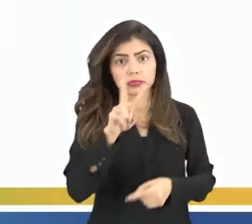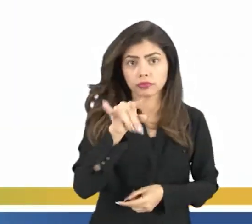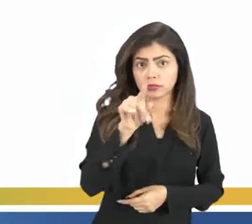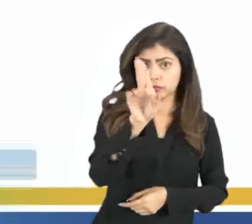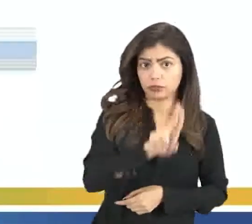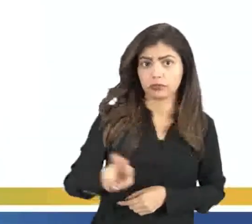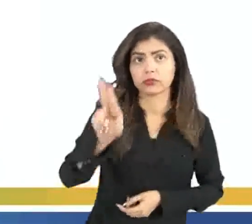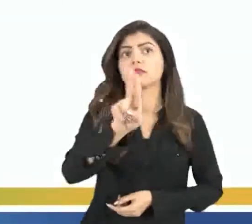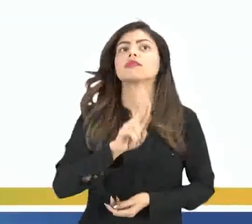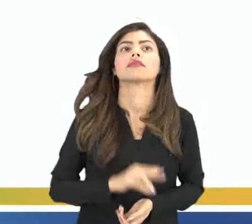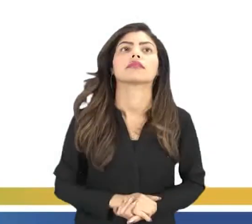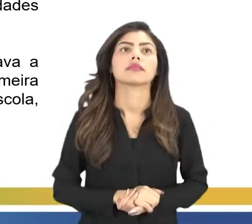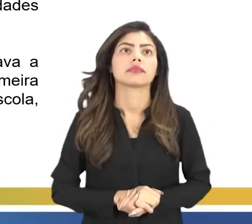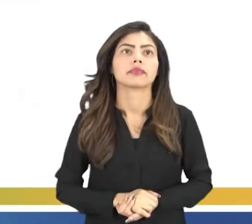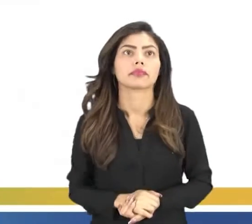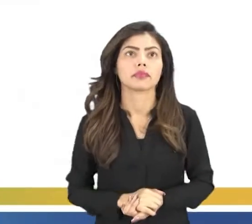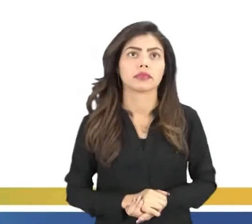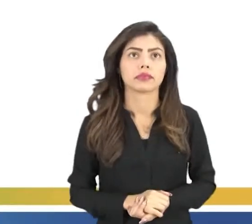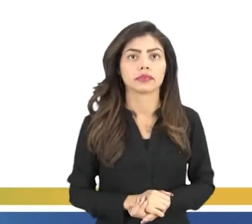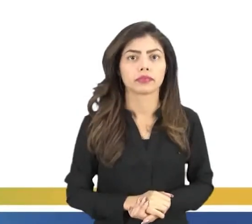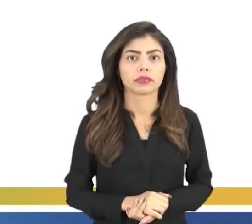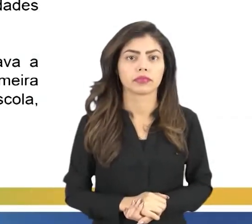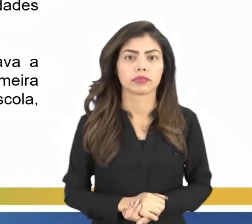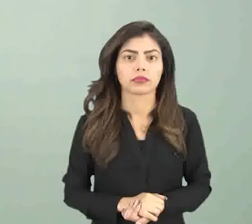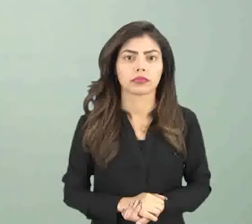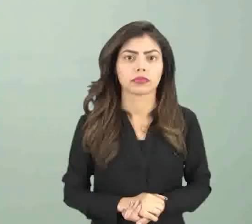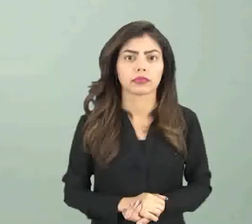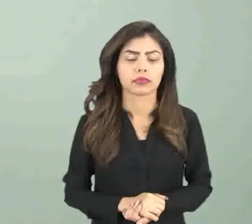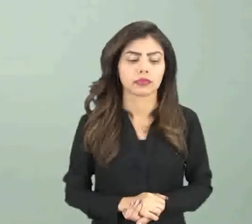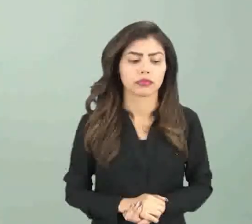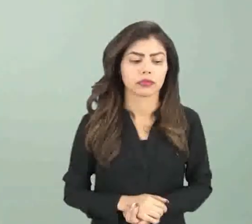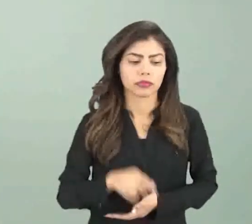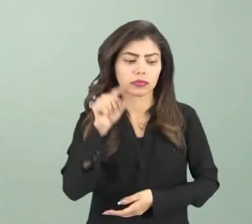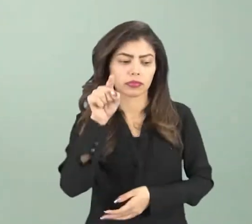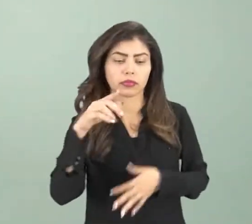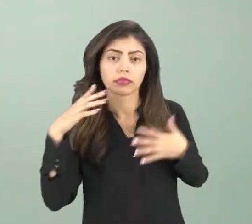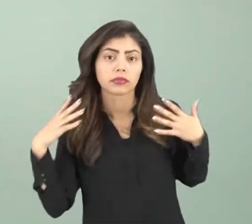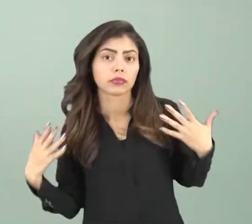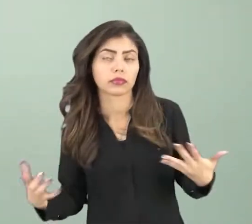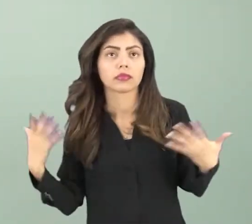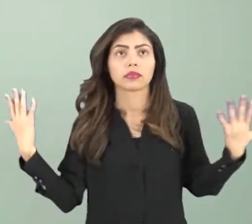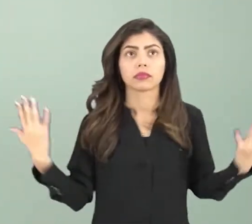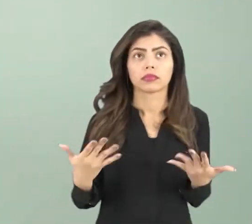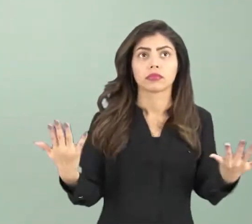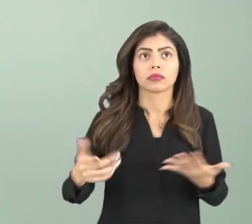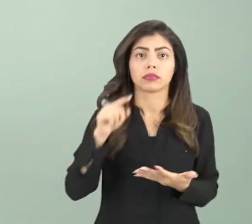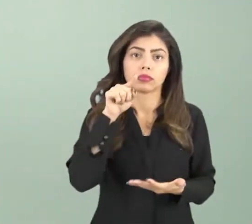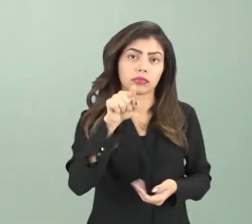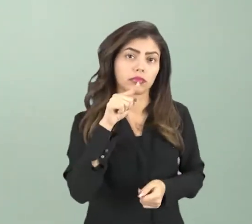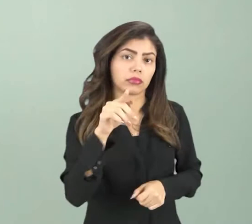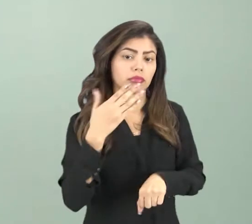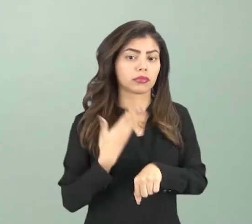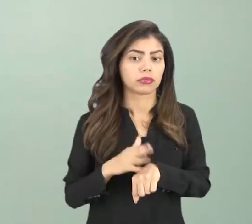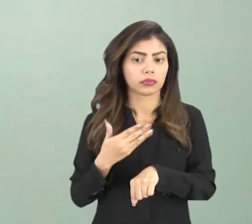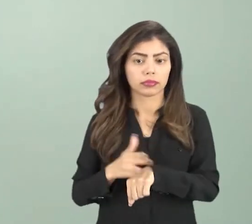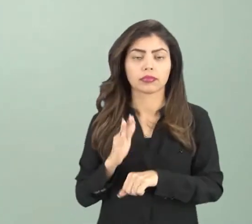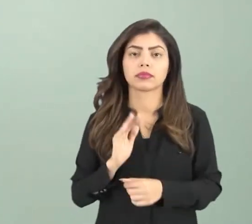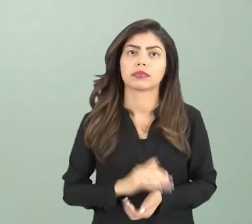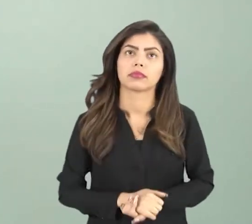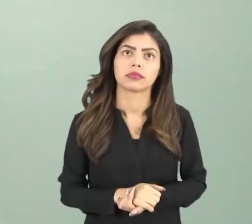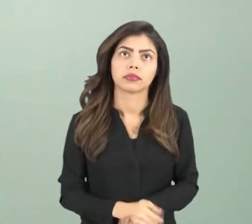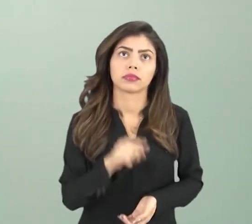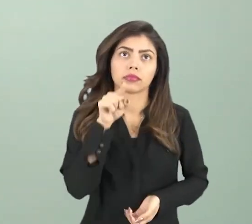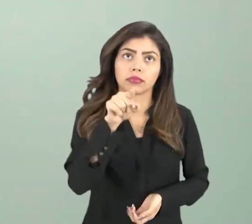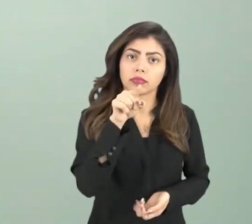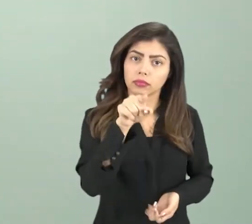vai utilizar? Vamos lá. E aí, agora é a hora de você produzir.